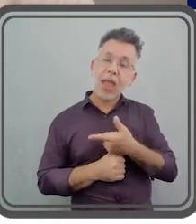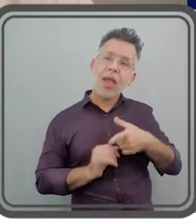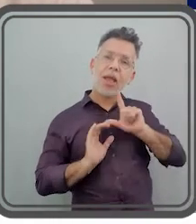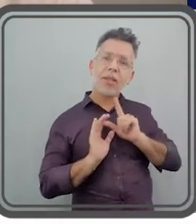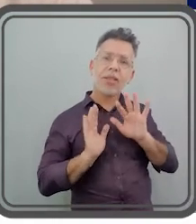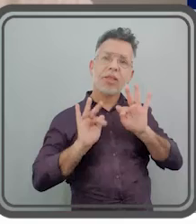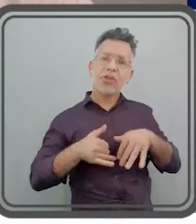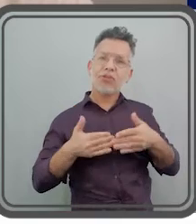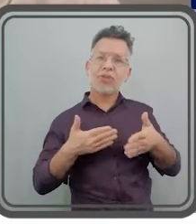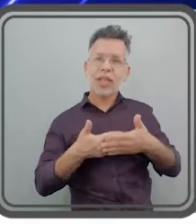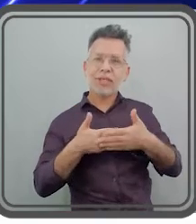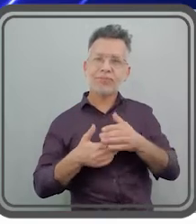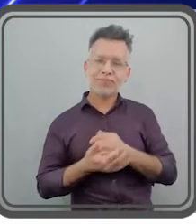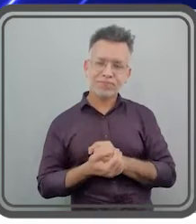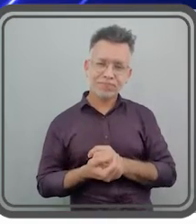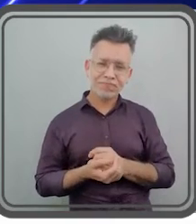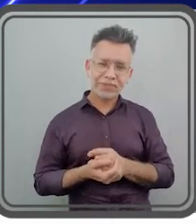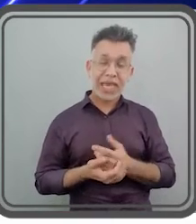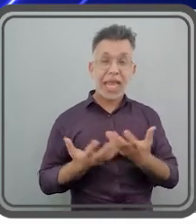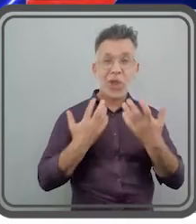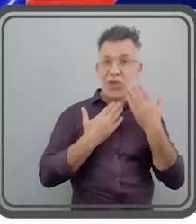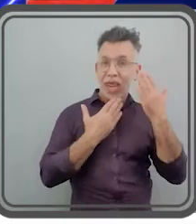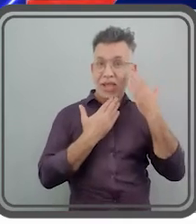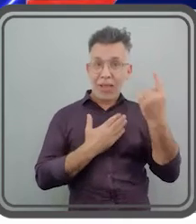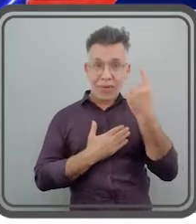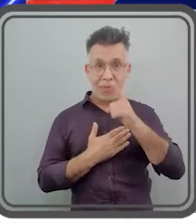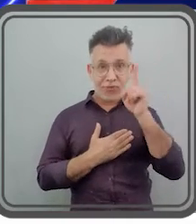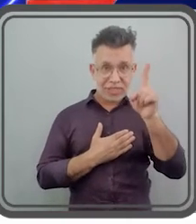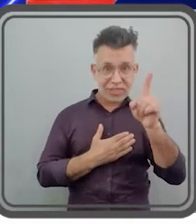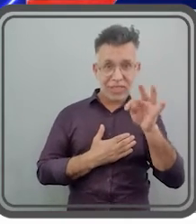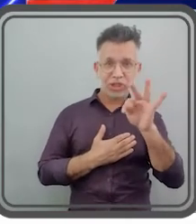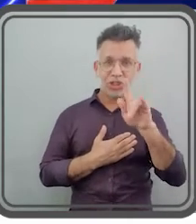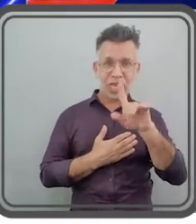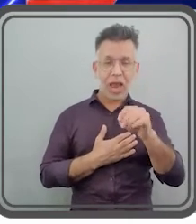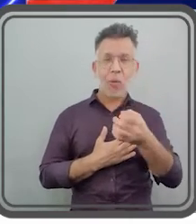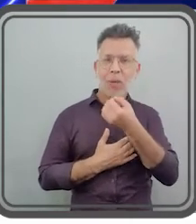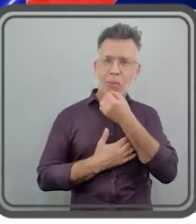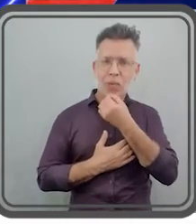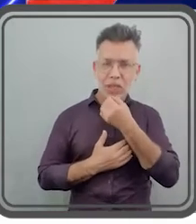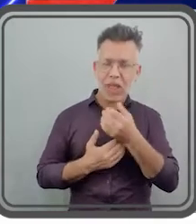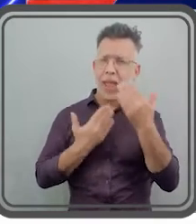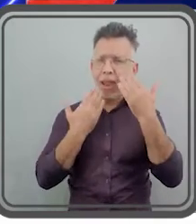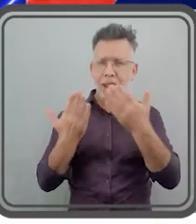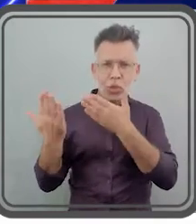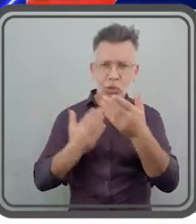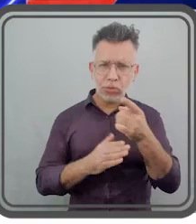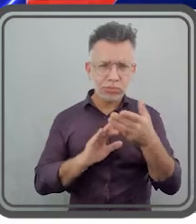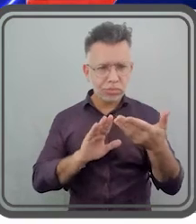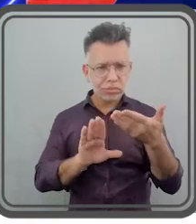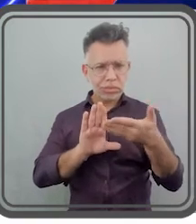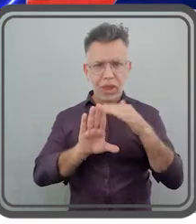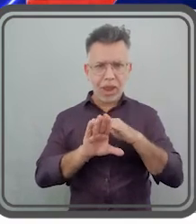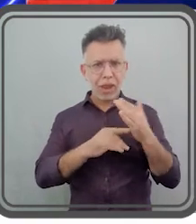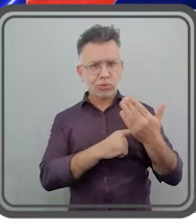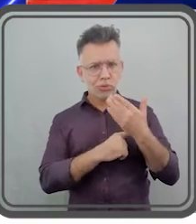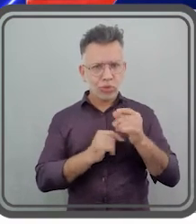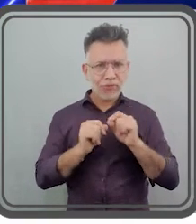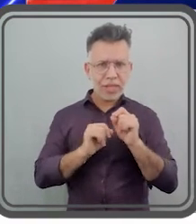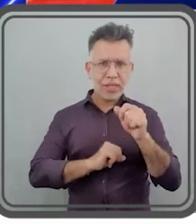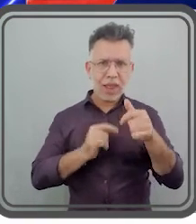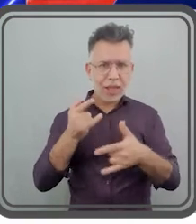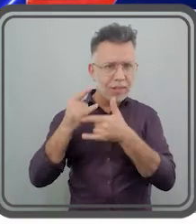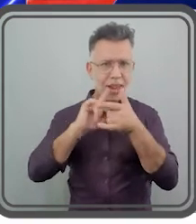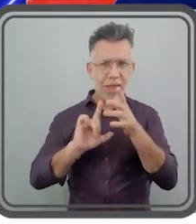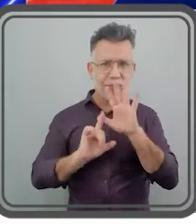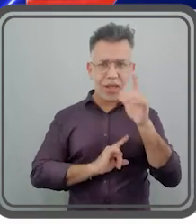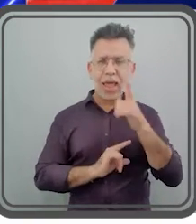gente encerrar beleza eu queria agradecer primeiro você Tiago também pela oportunidade a Grace tu não está por trás aqui também que ajudou fazer